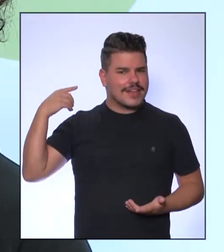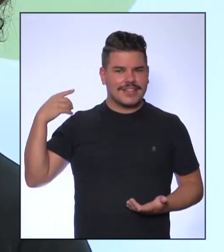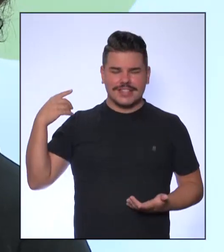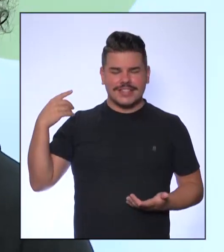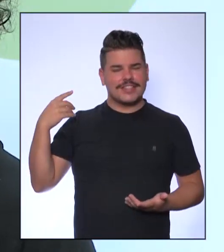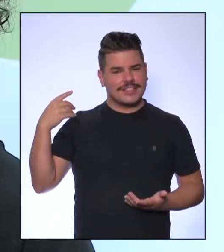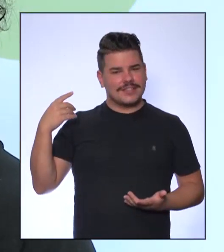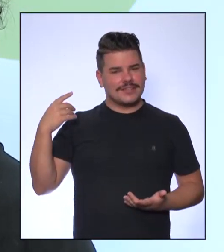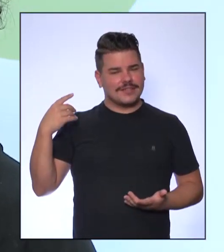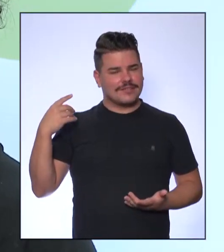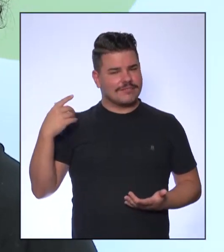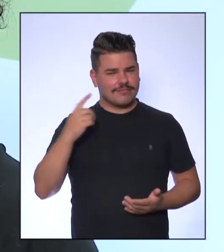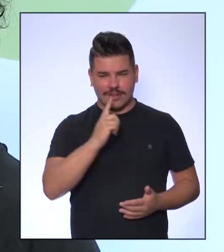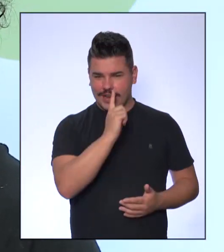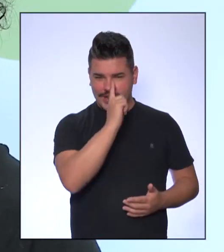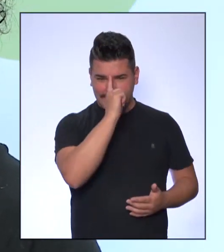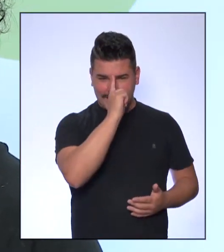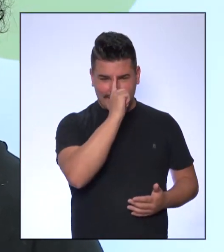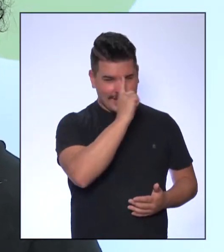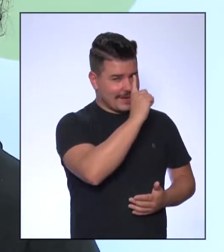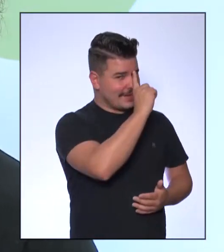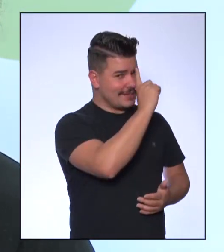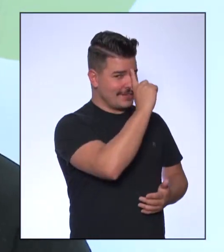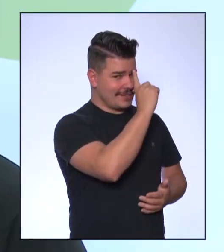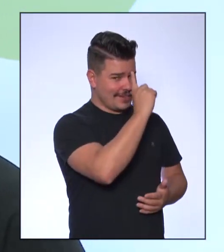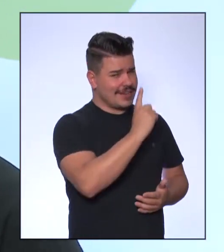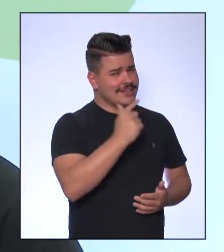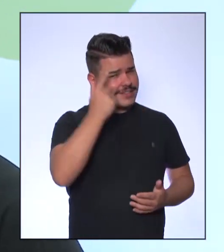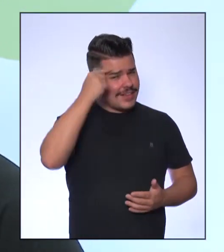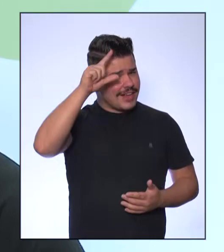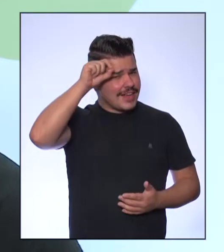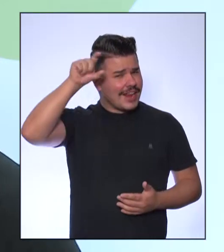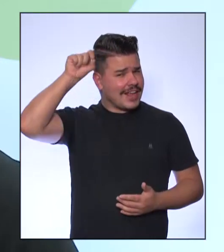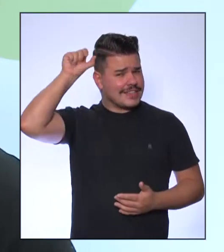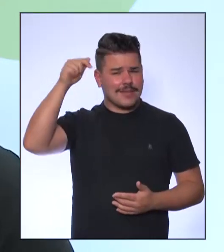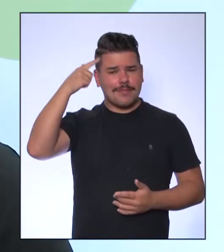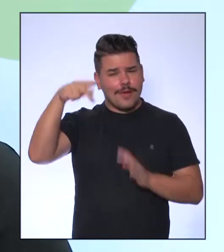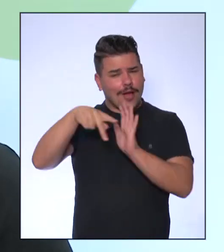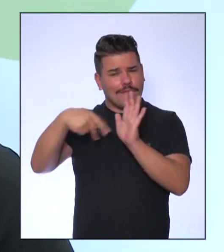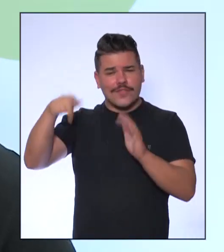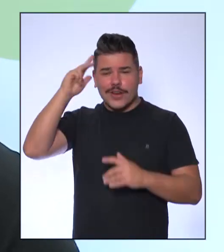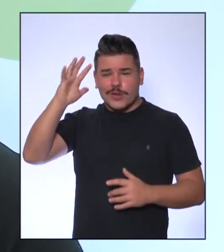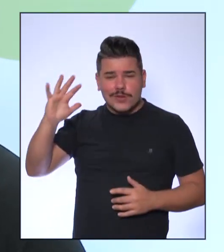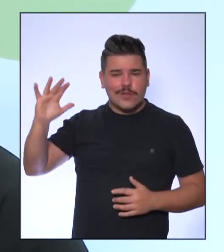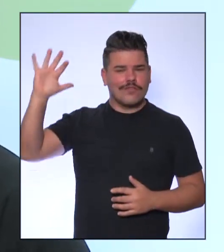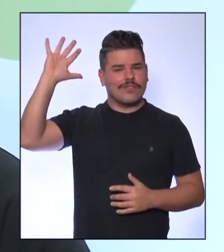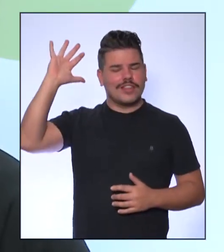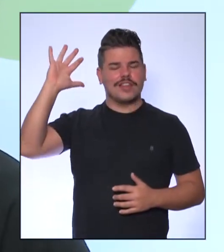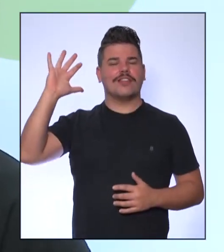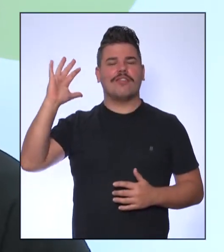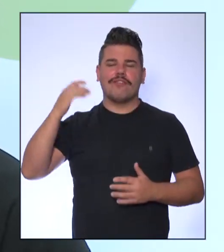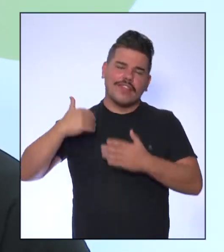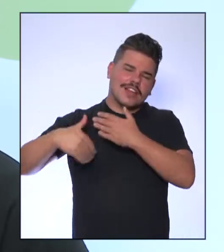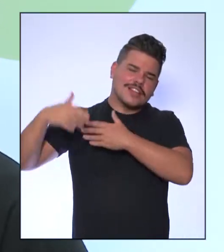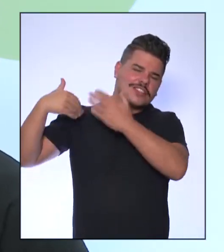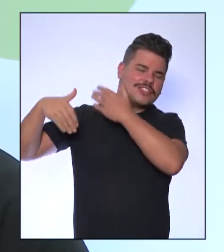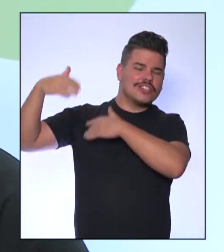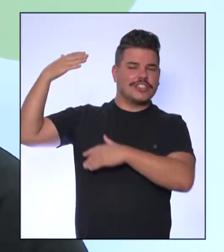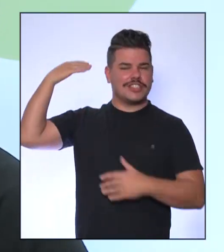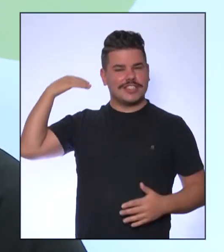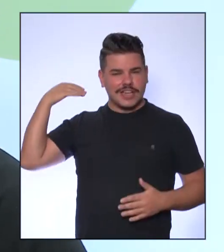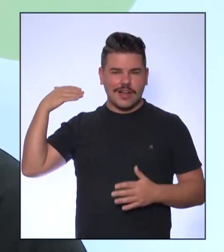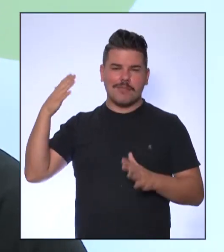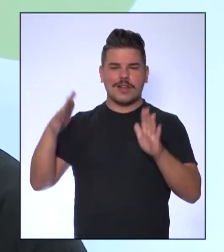próximas, né, desse imaginário que nós temos da filosofia, que são coisas bem antigas, né, coisas que estão ali no